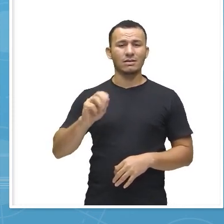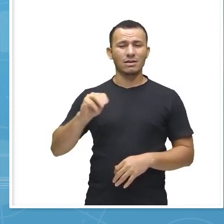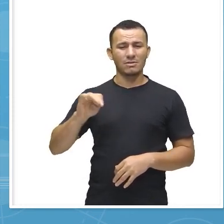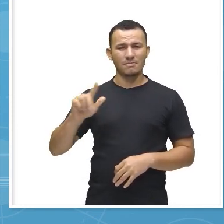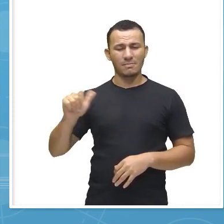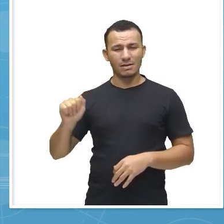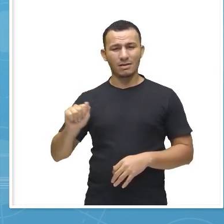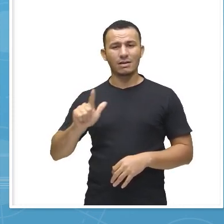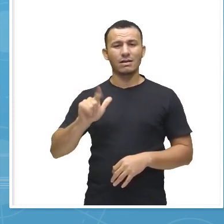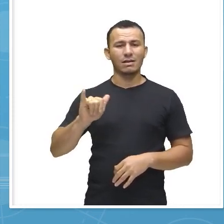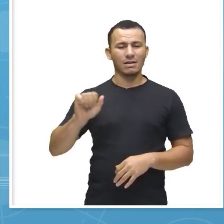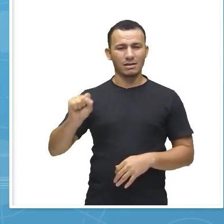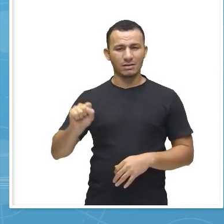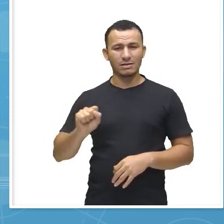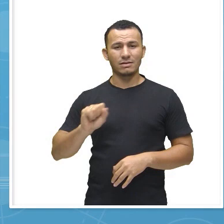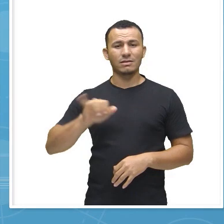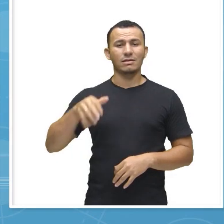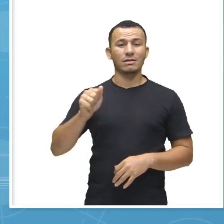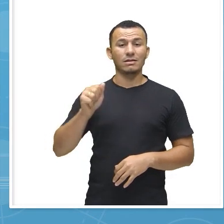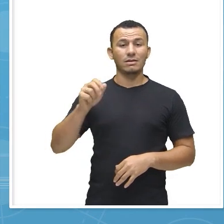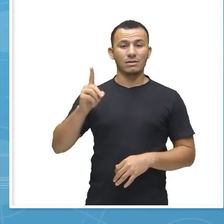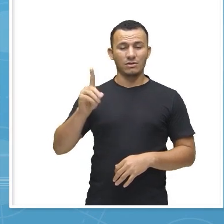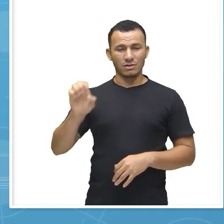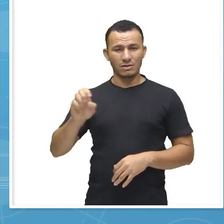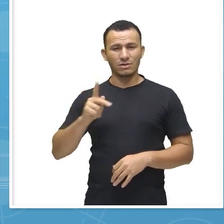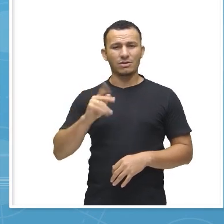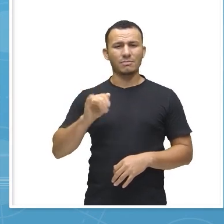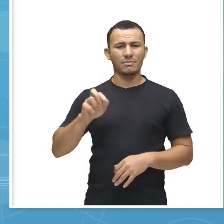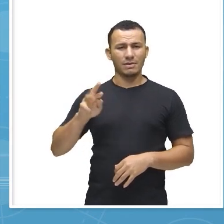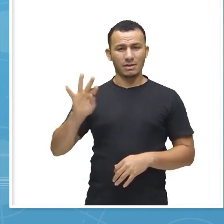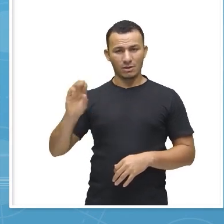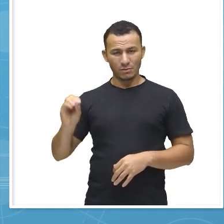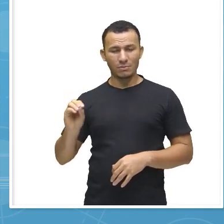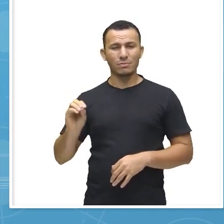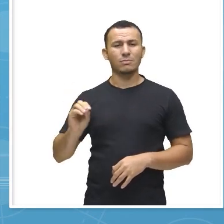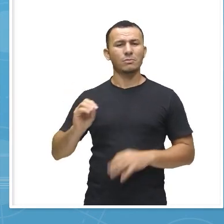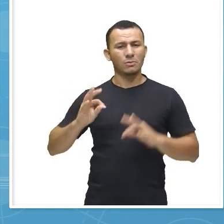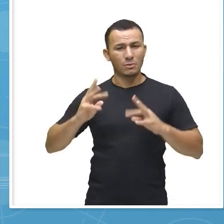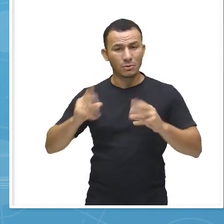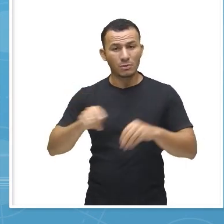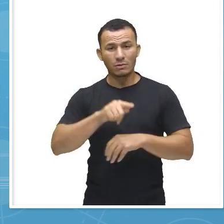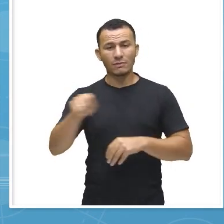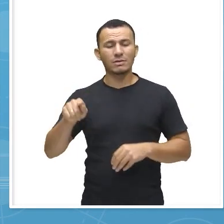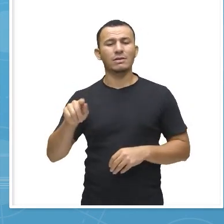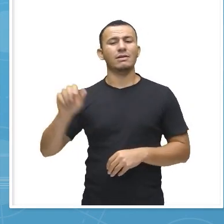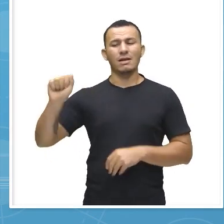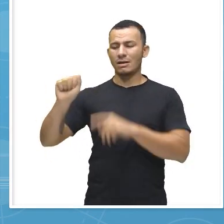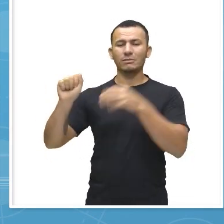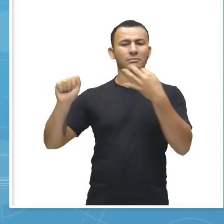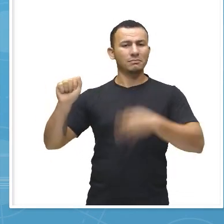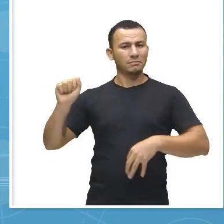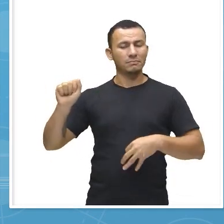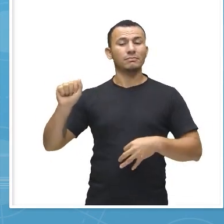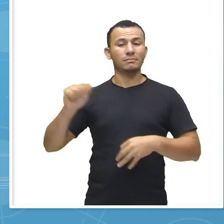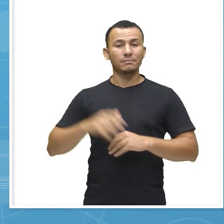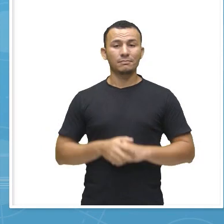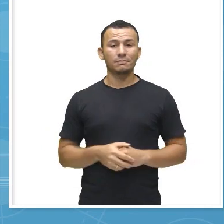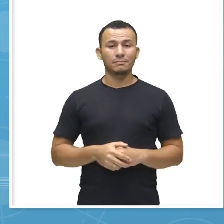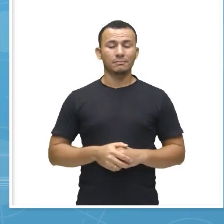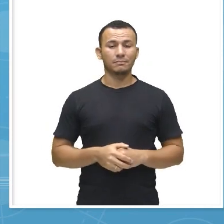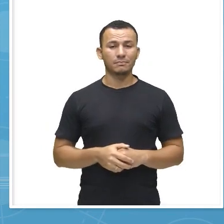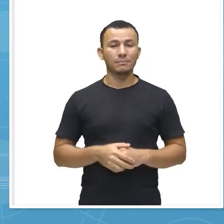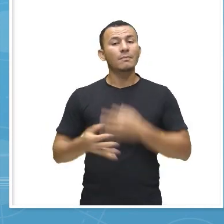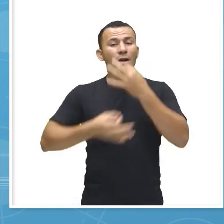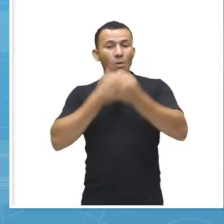Laís, Jande, Pietro, todos aí marcaram a alternativa A, não é verdade? Então ali nosso